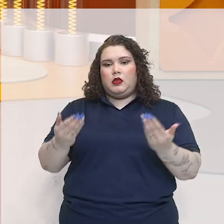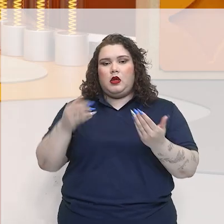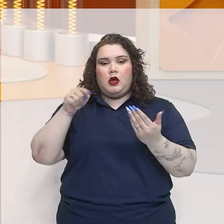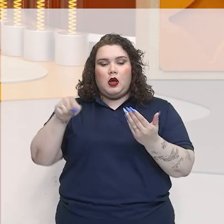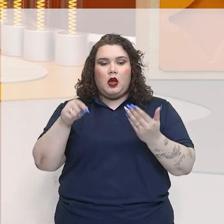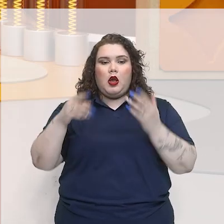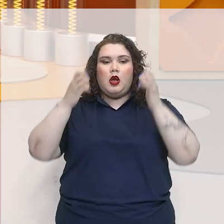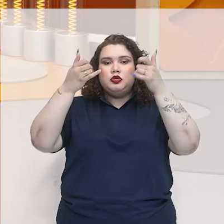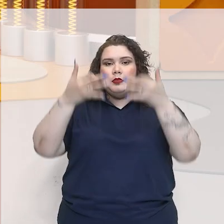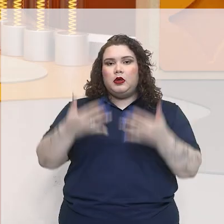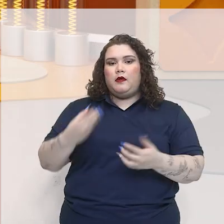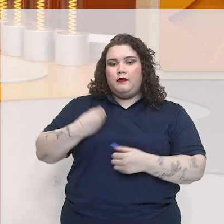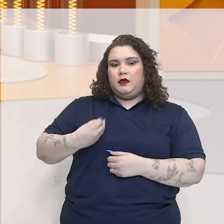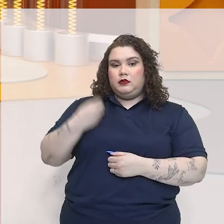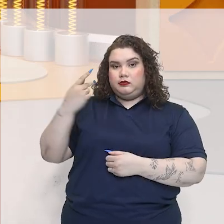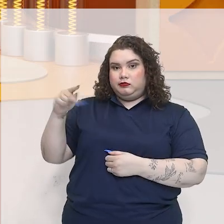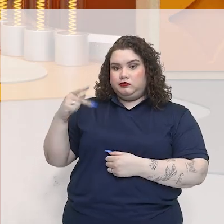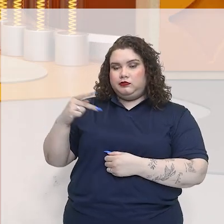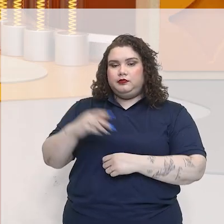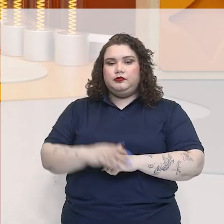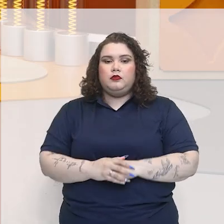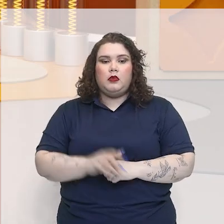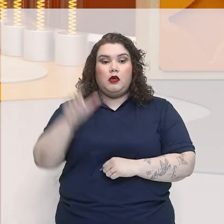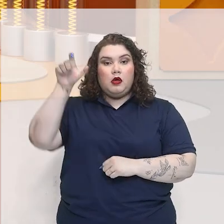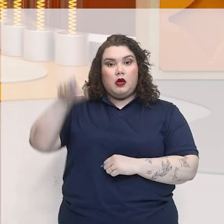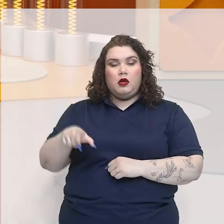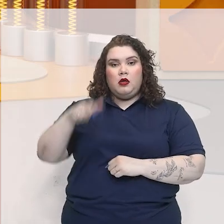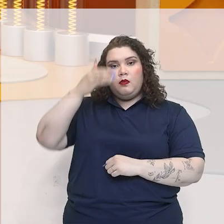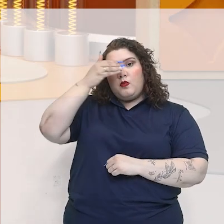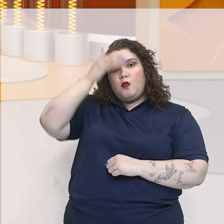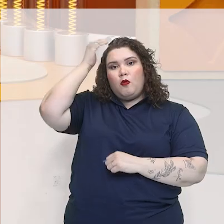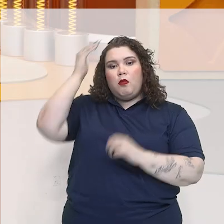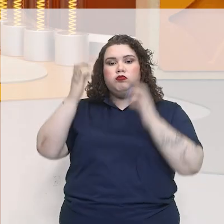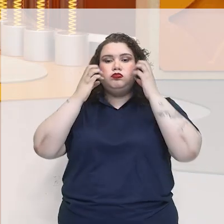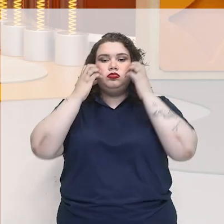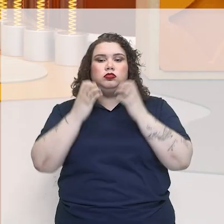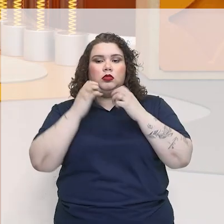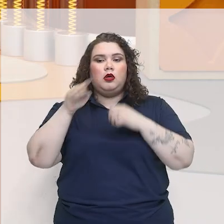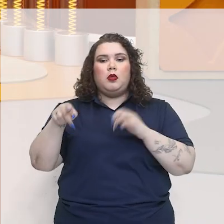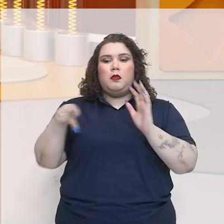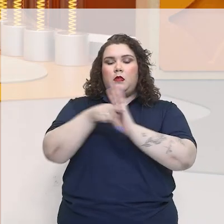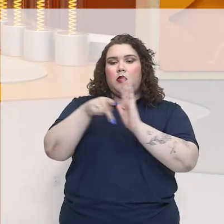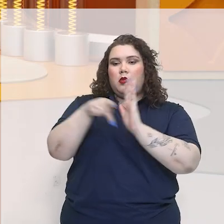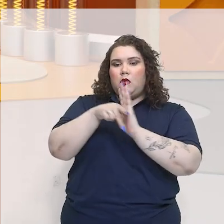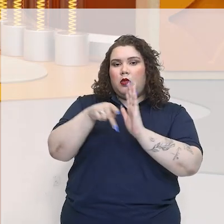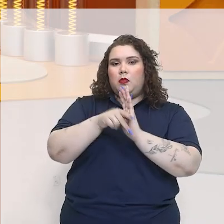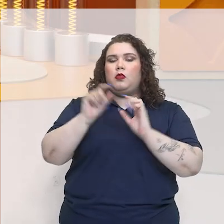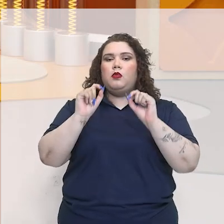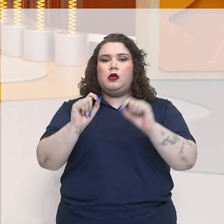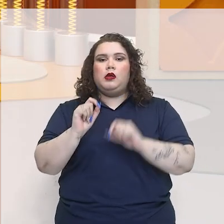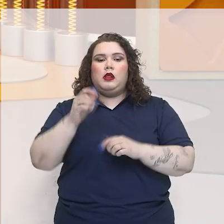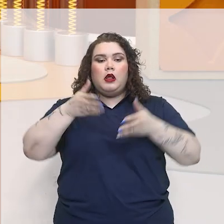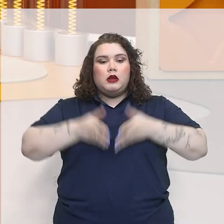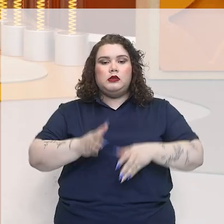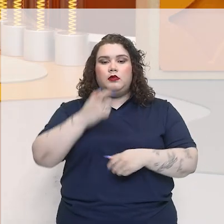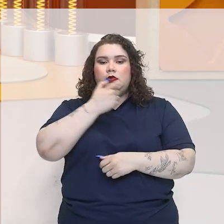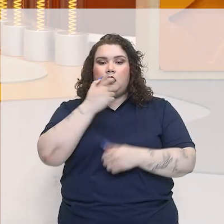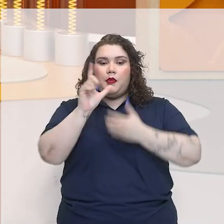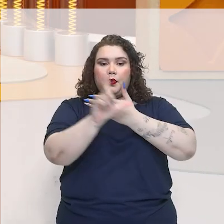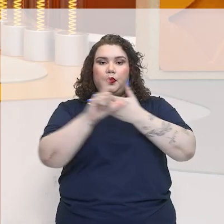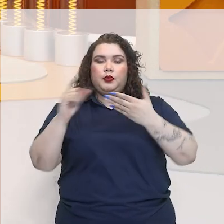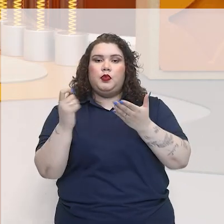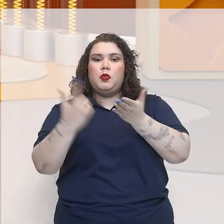então, do Darwin, o Charles Darwin, né? Ele foi um naturalista inglês, autor do livro A Origem das